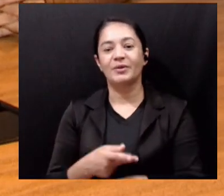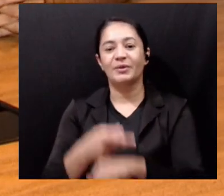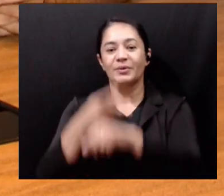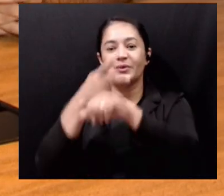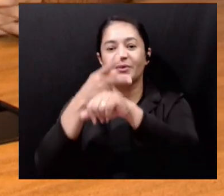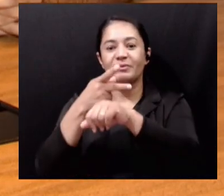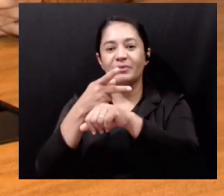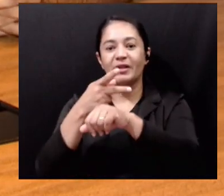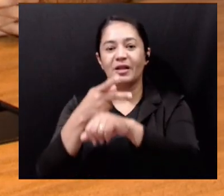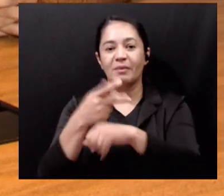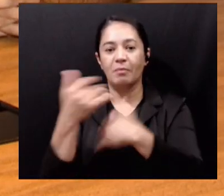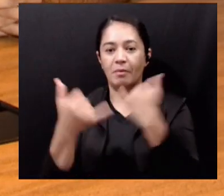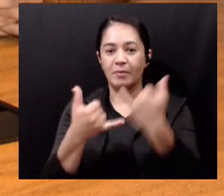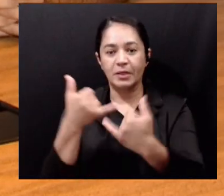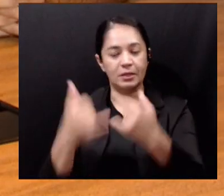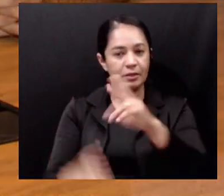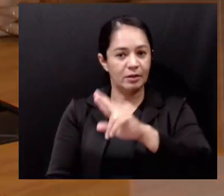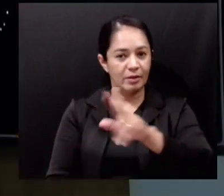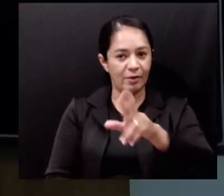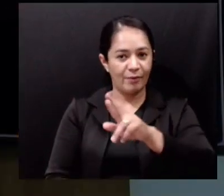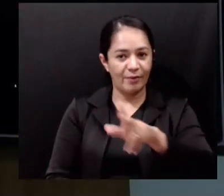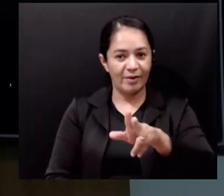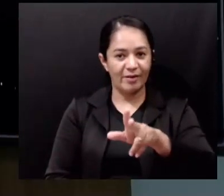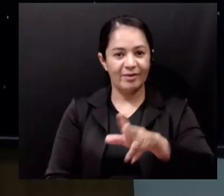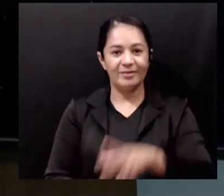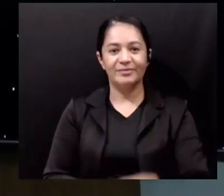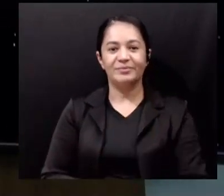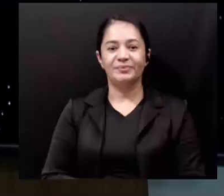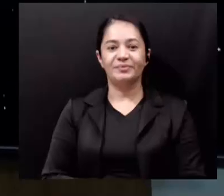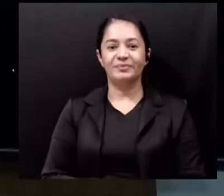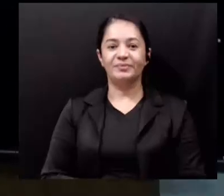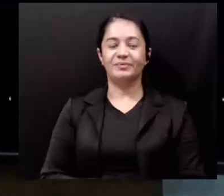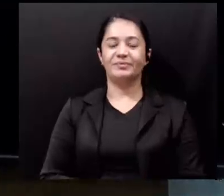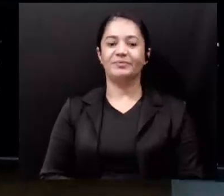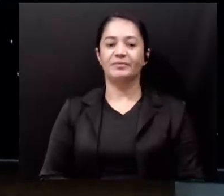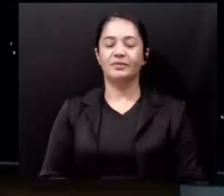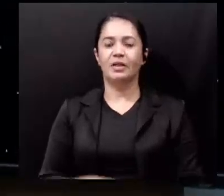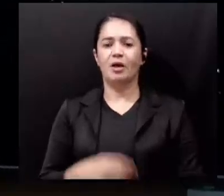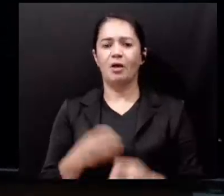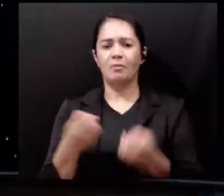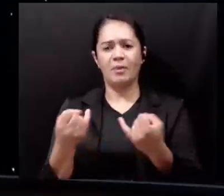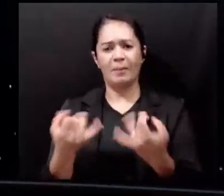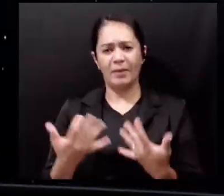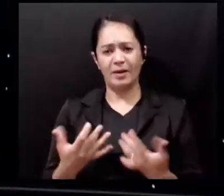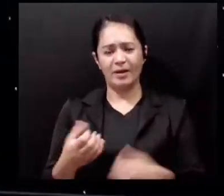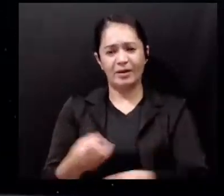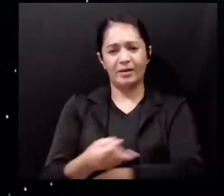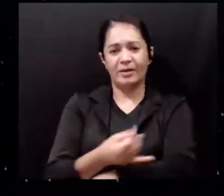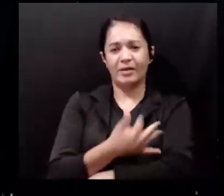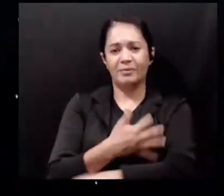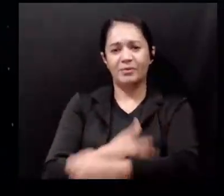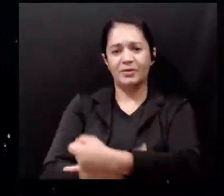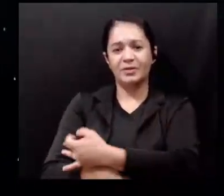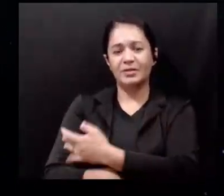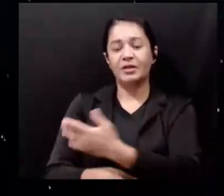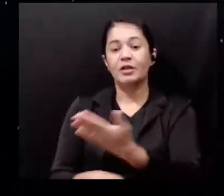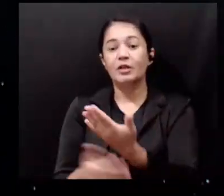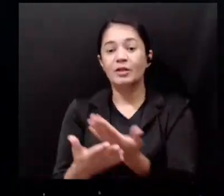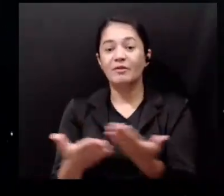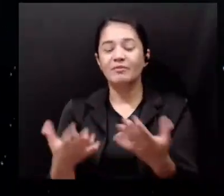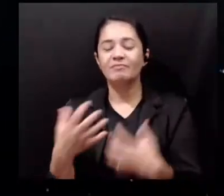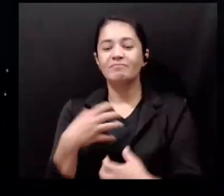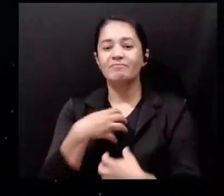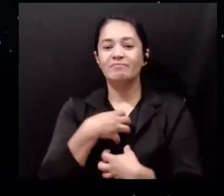brincadeira não, né, cara? Não é brincadeira não. Conta um pouquinho sobre a emoção que vocês sentiram quando o anúncio foi feito. A emoção